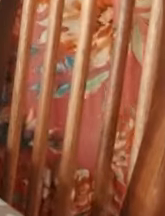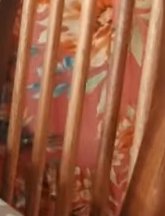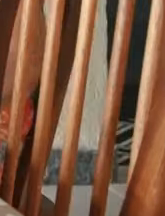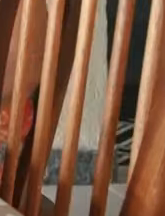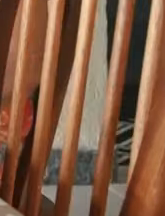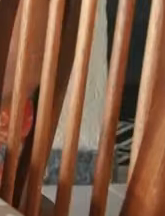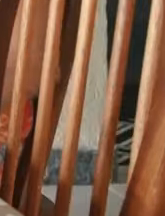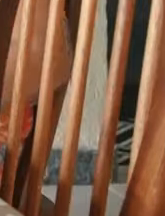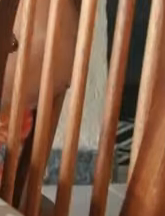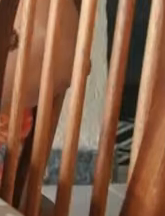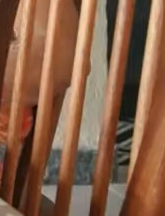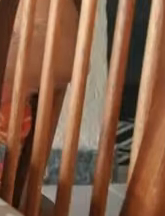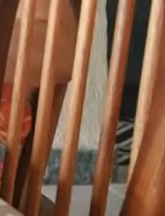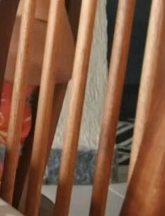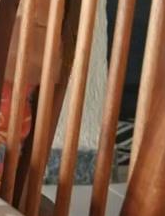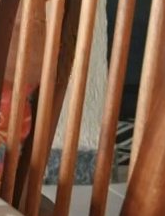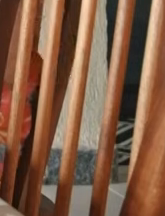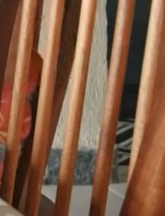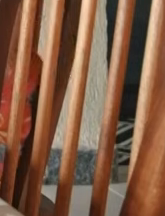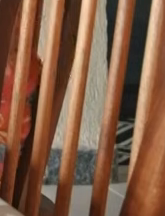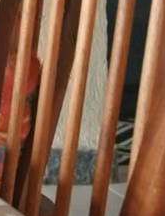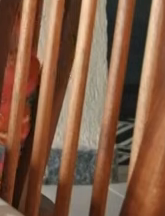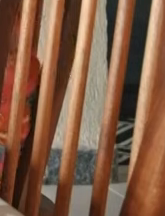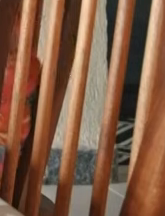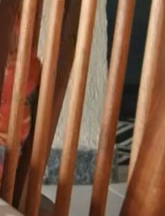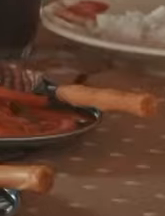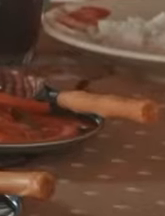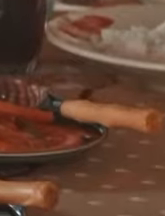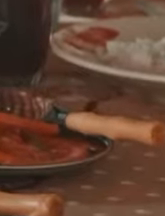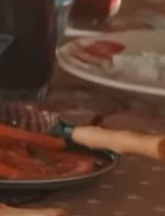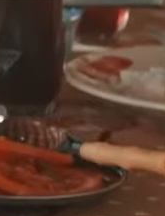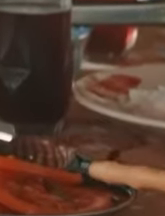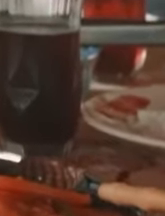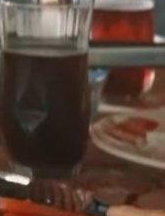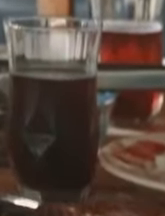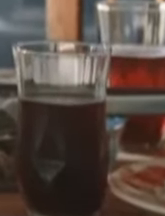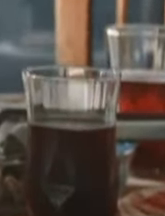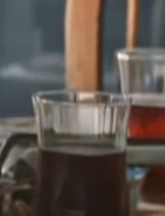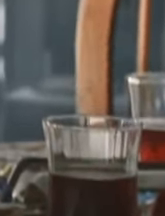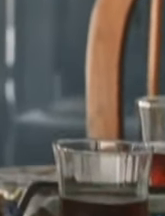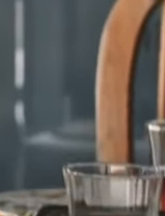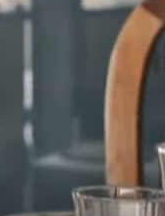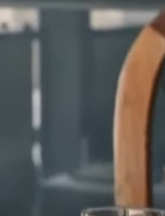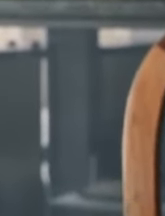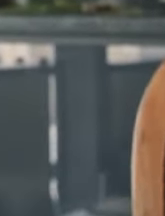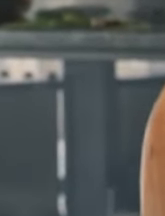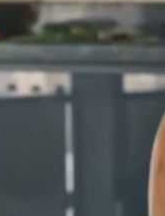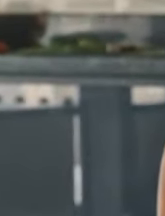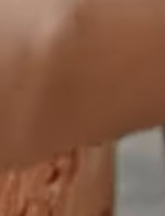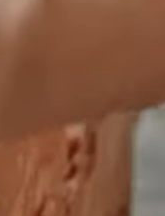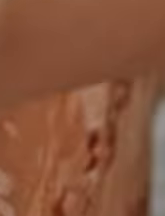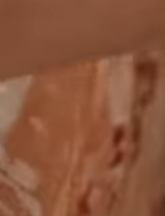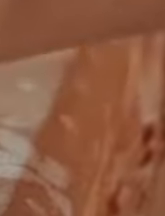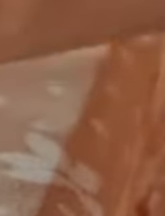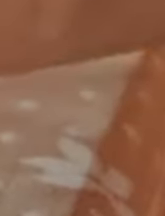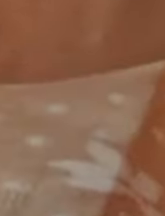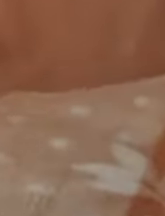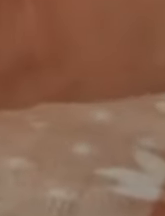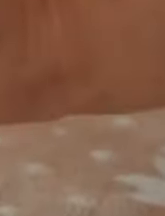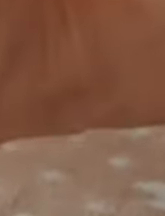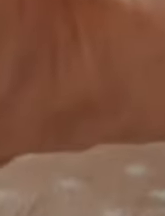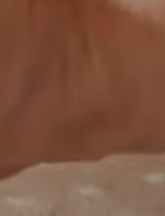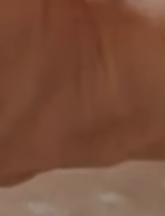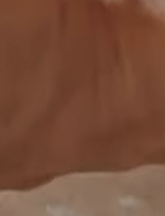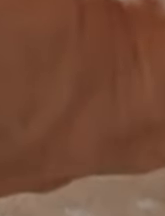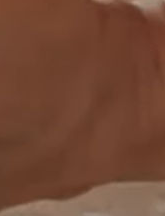que hoje é minha esposa há 40 anos, ela me amou, mesmo estando